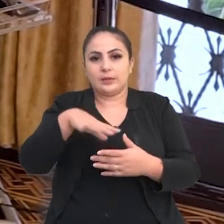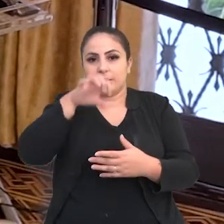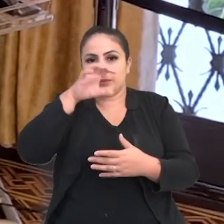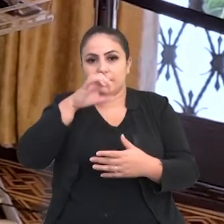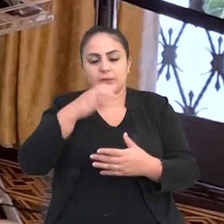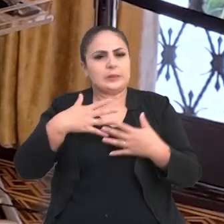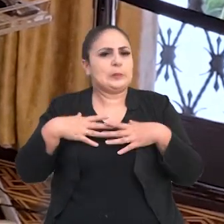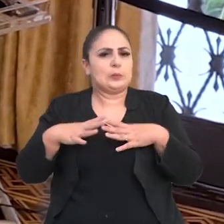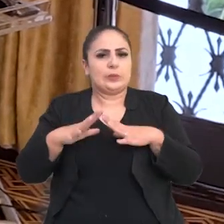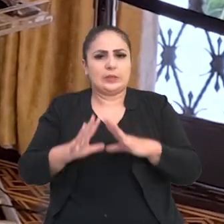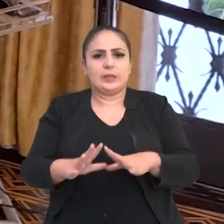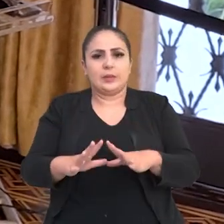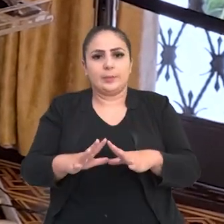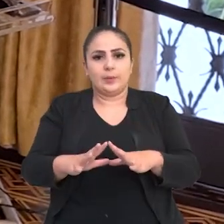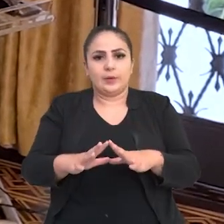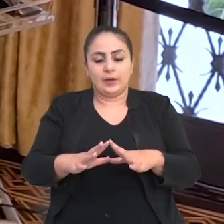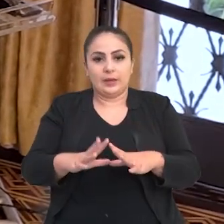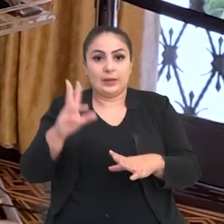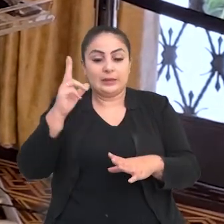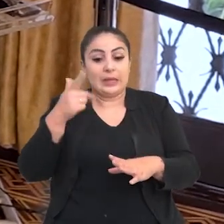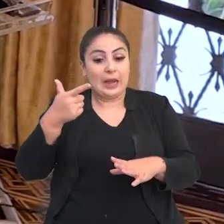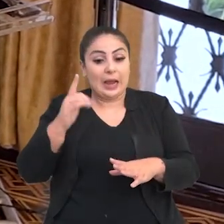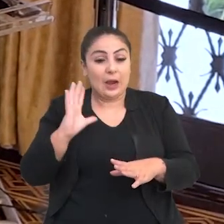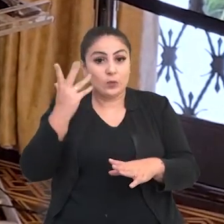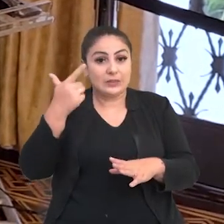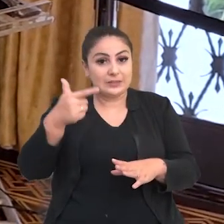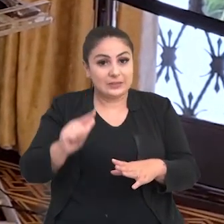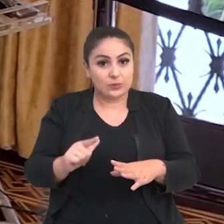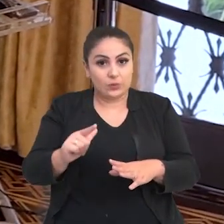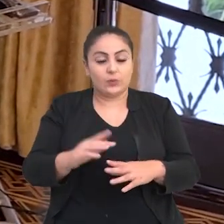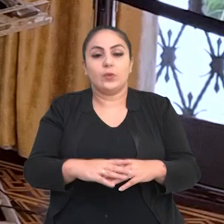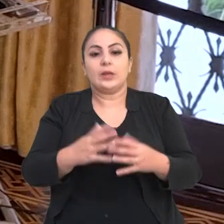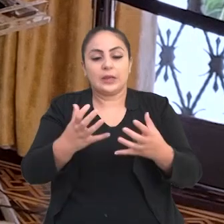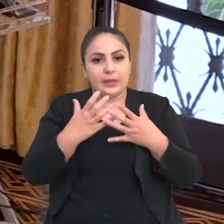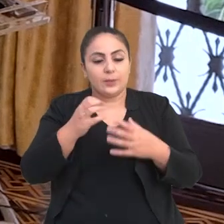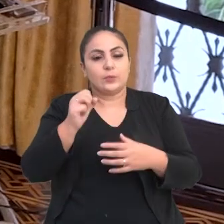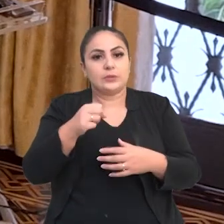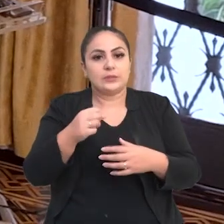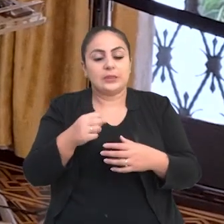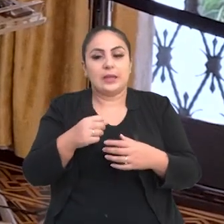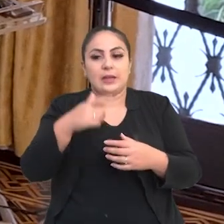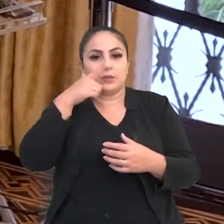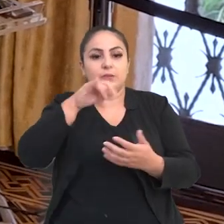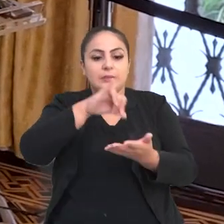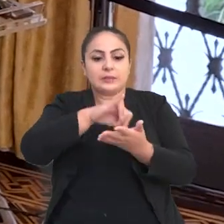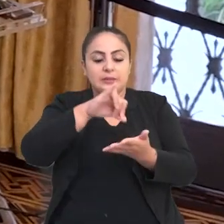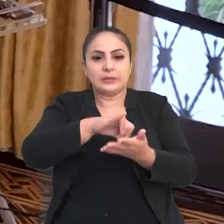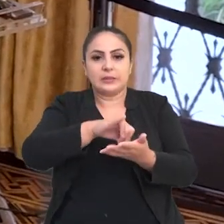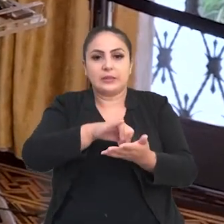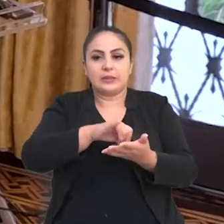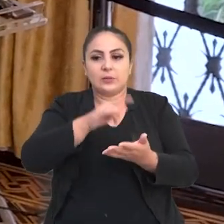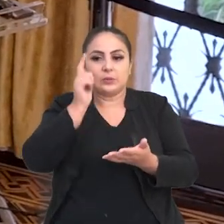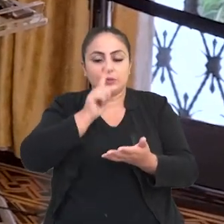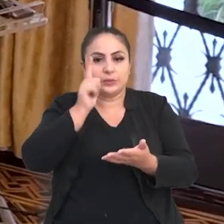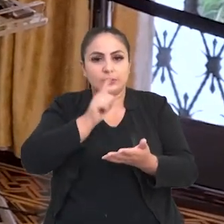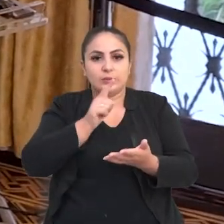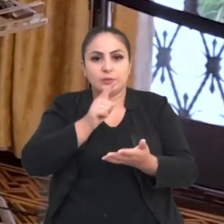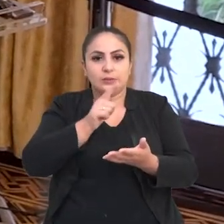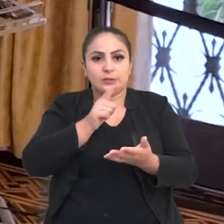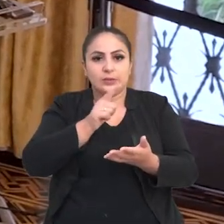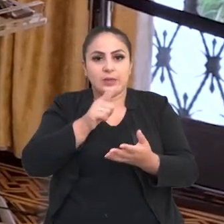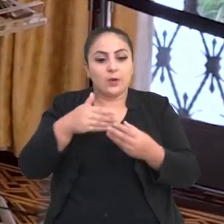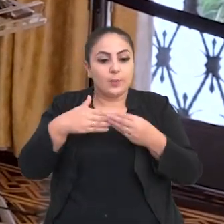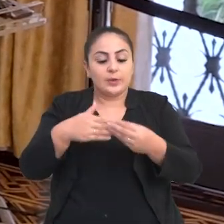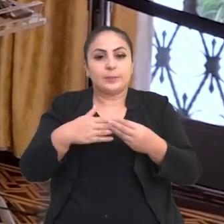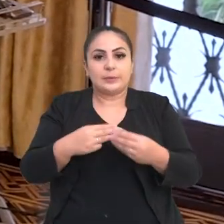compras de respiradores, não queremos a reprise desses eventos, queremos justamente a centralidade,